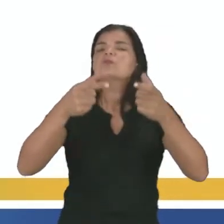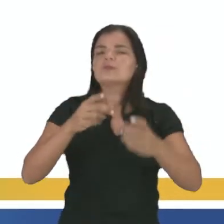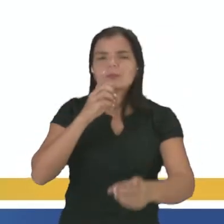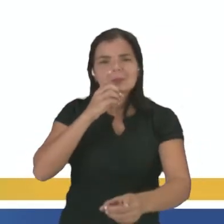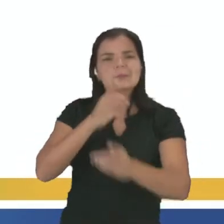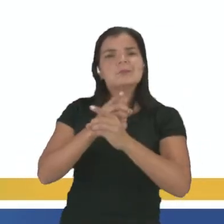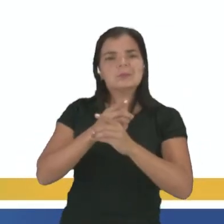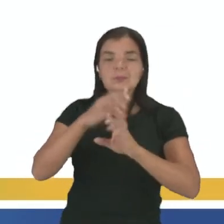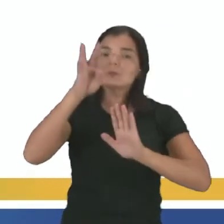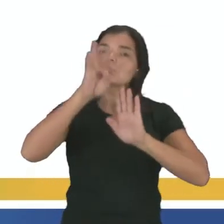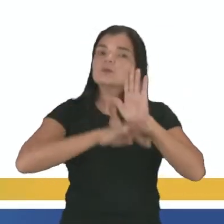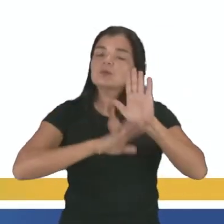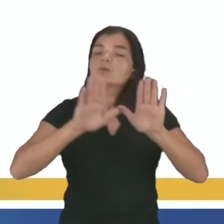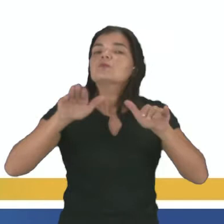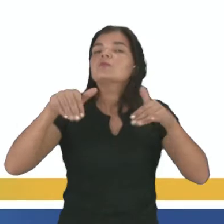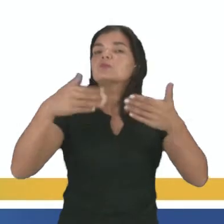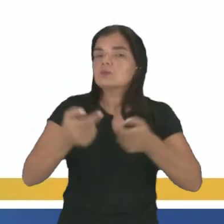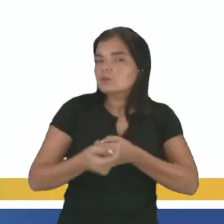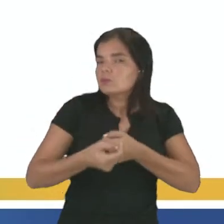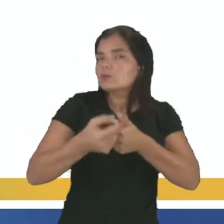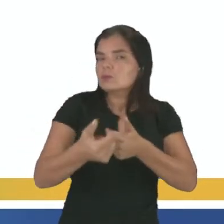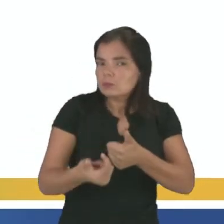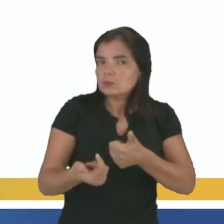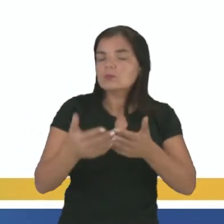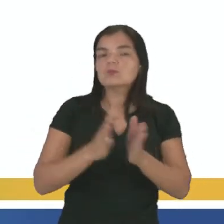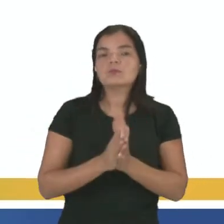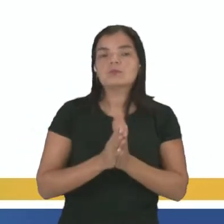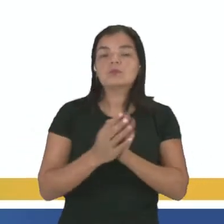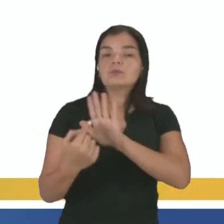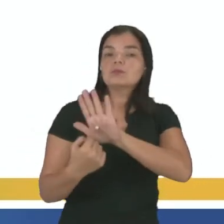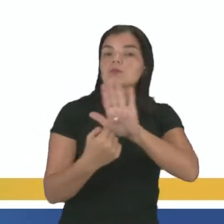achou aquele texto, qual foi a indicação, a